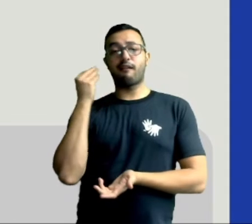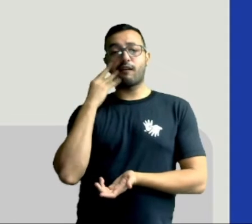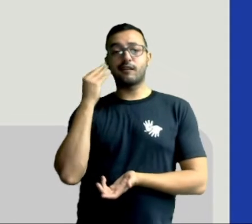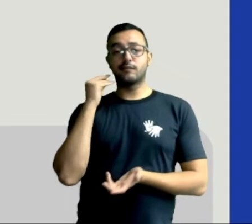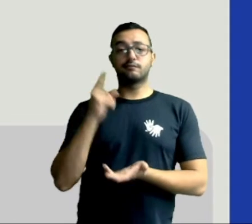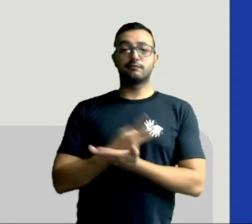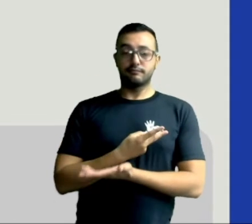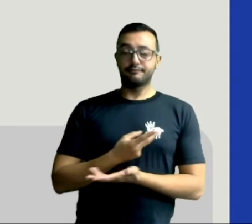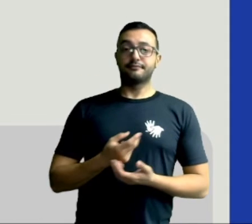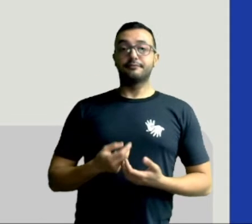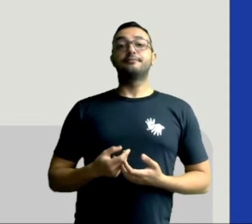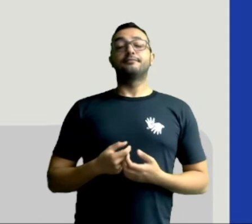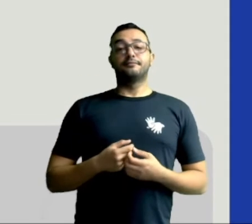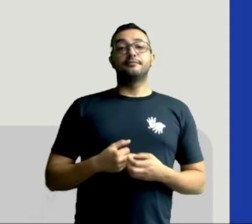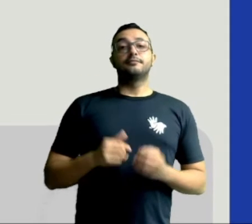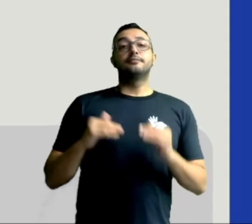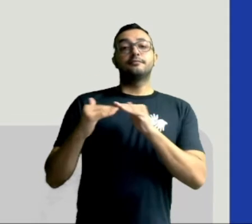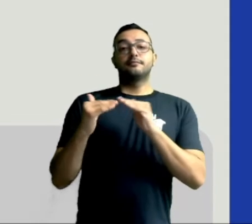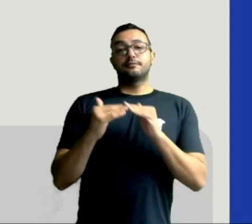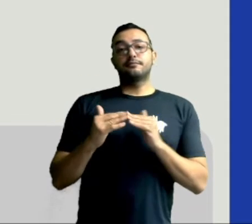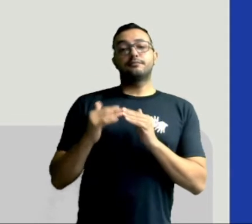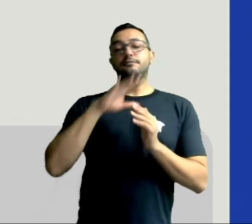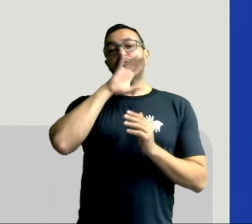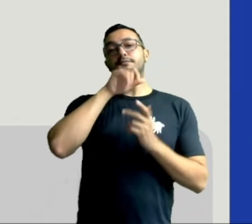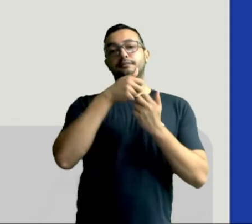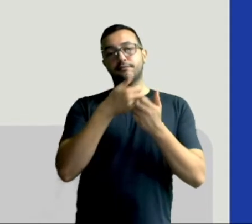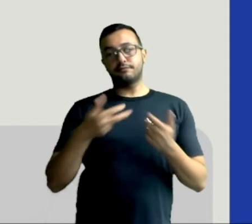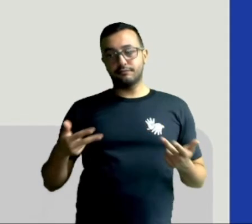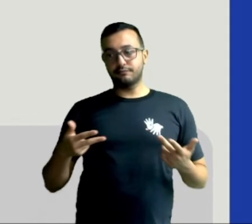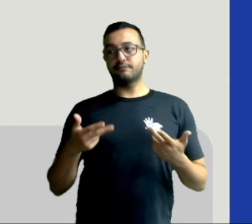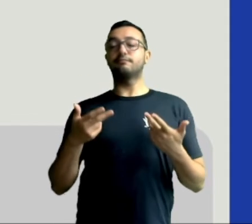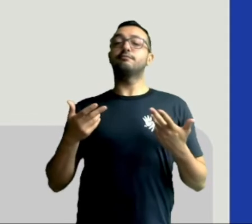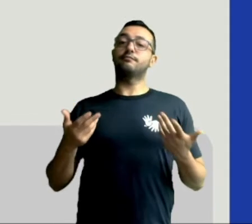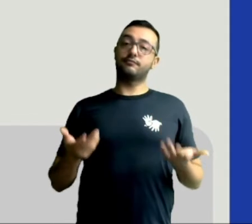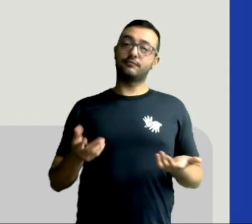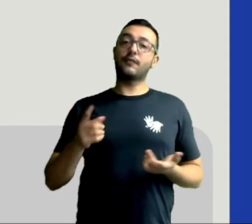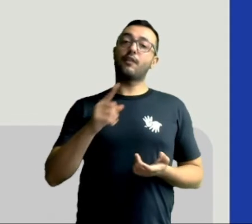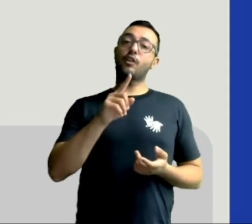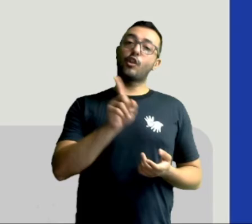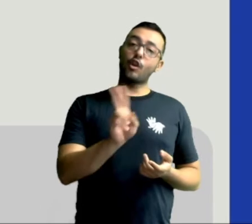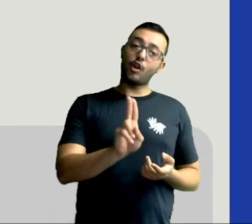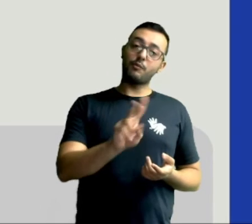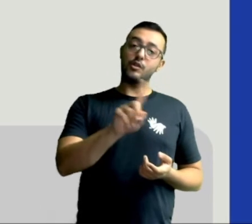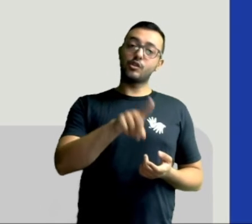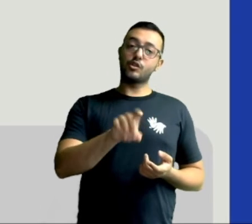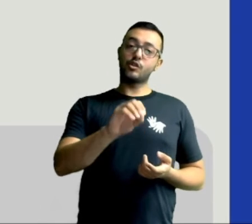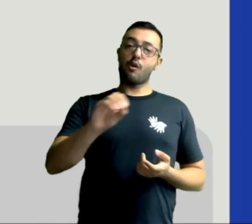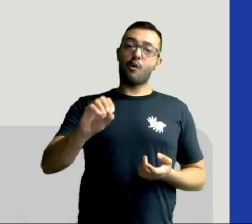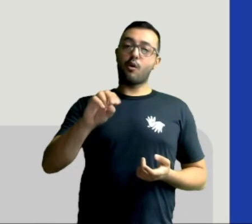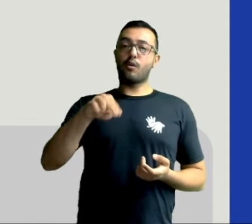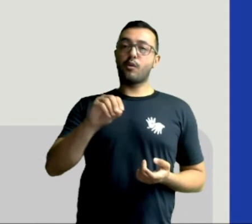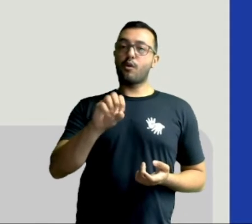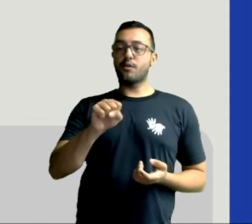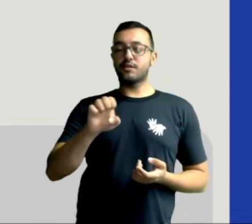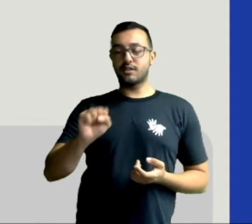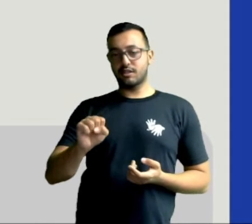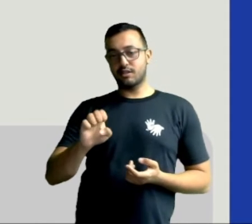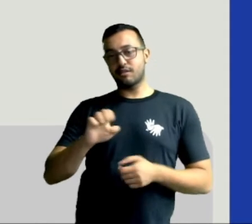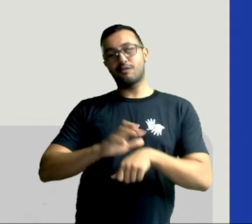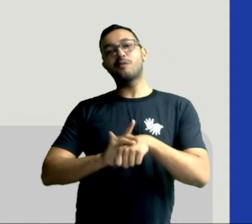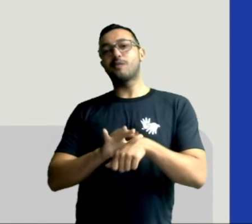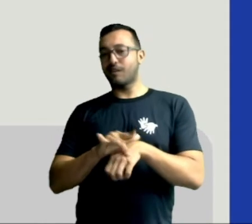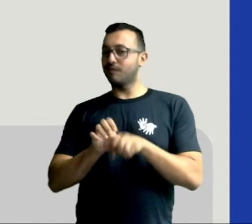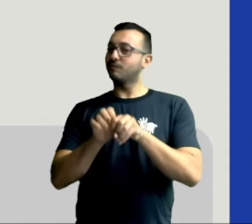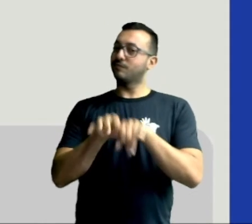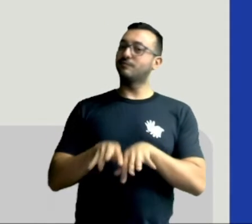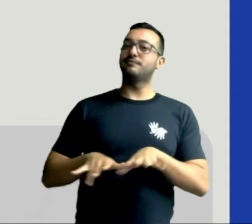adquiri-las em contato com outros animais, e que são zoonoses, né? São doenças transmitidas por animais aos seres humanos.